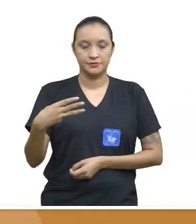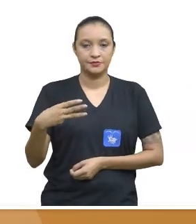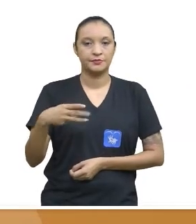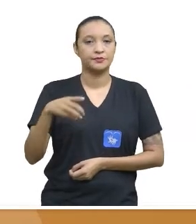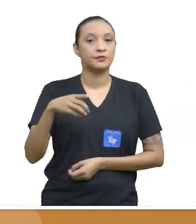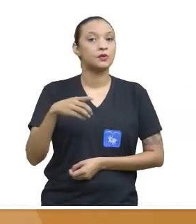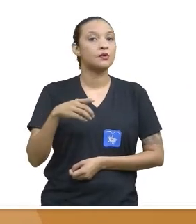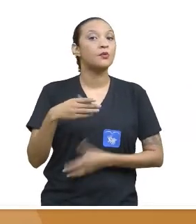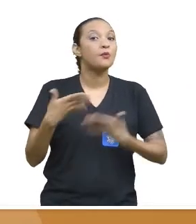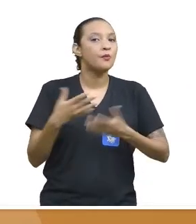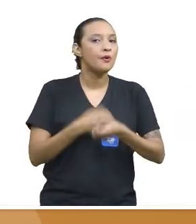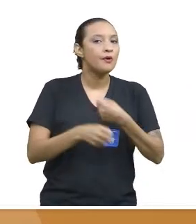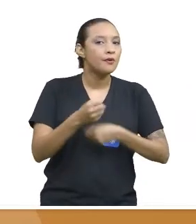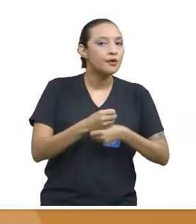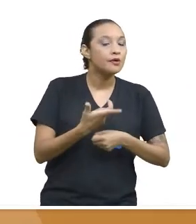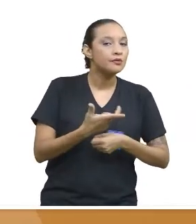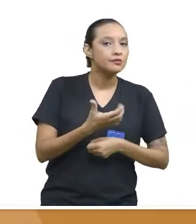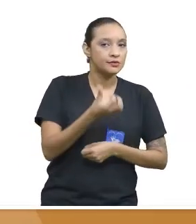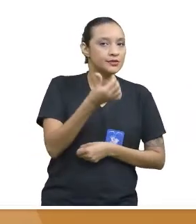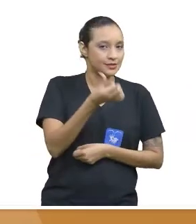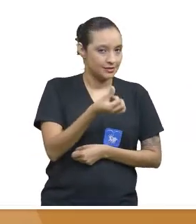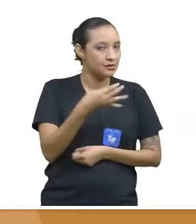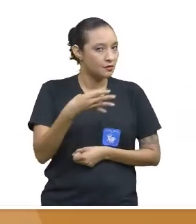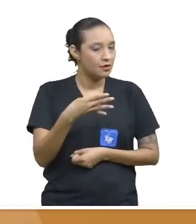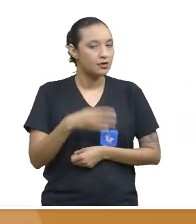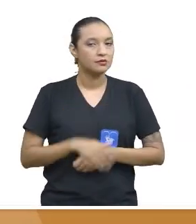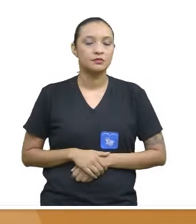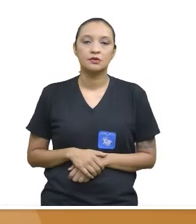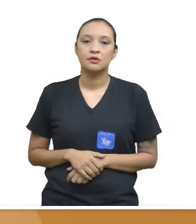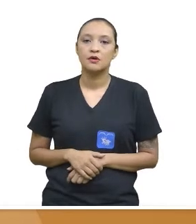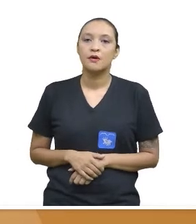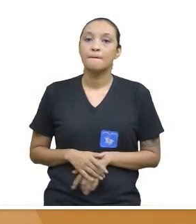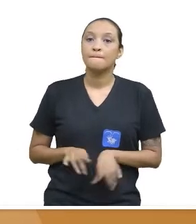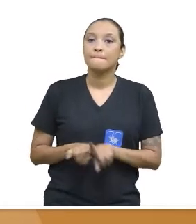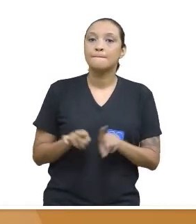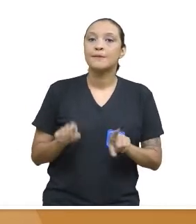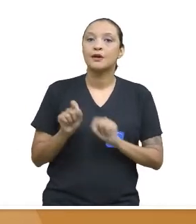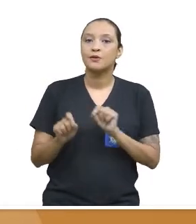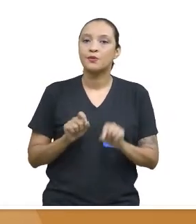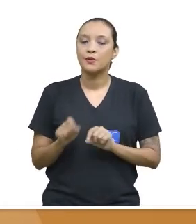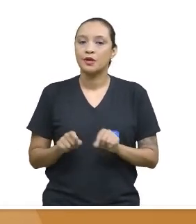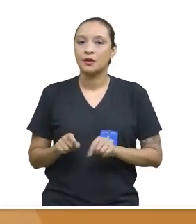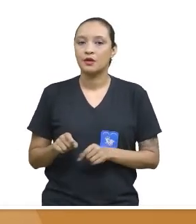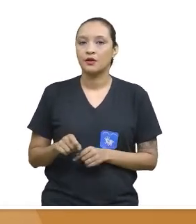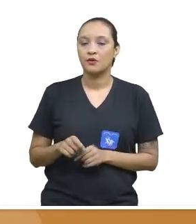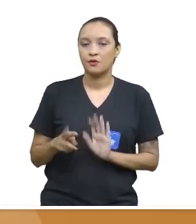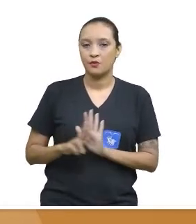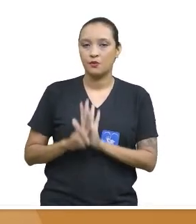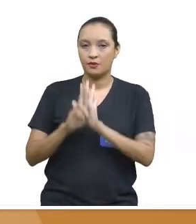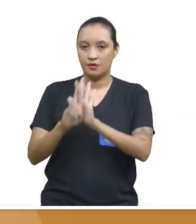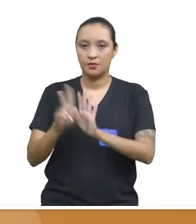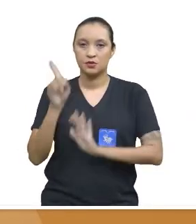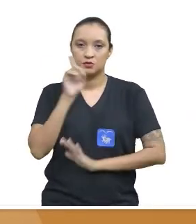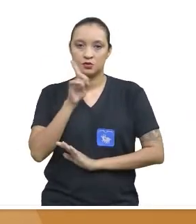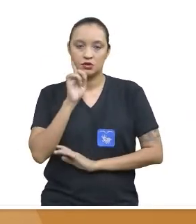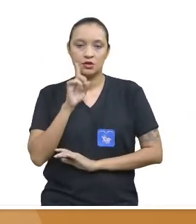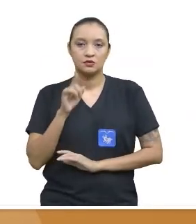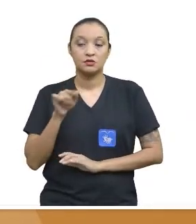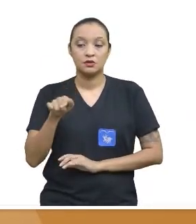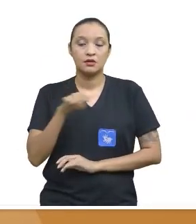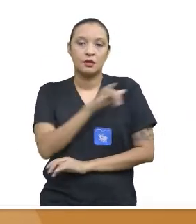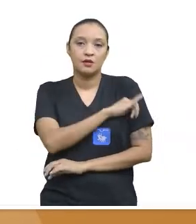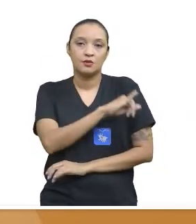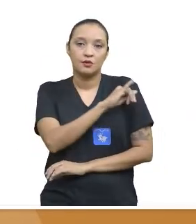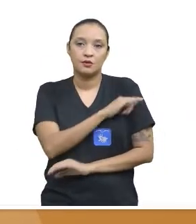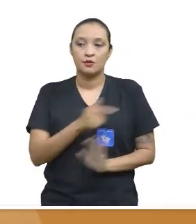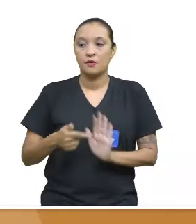foi em 31 de março de 64. O embaixador dos Estados Unidos no Rio, Lincoln Gordon, apresentou à Casa Branca o